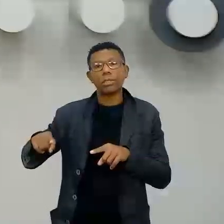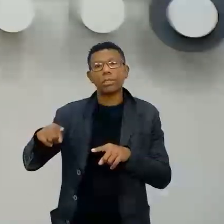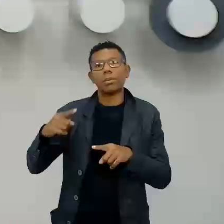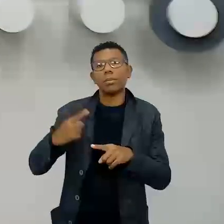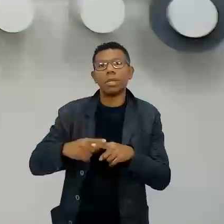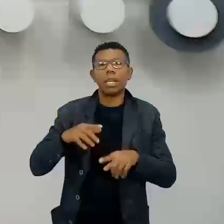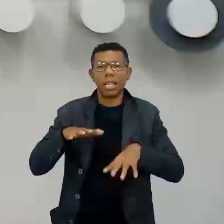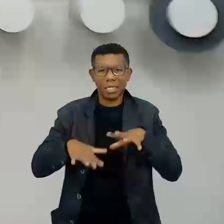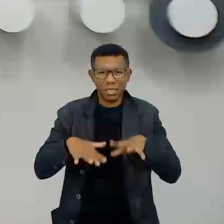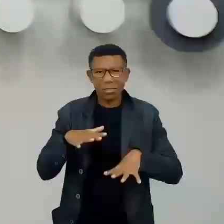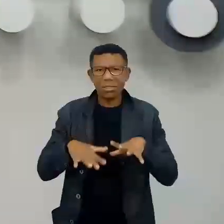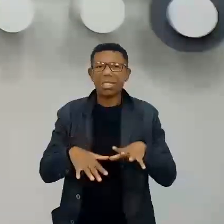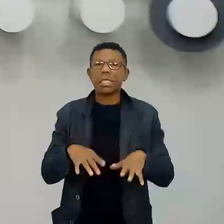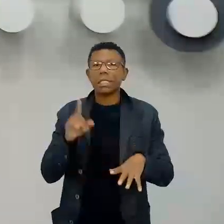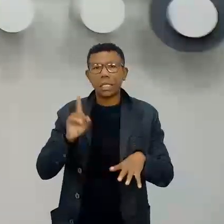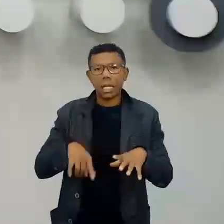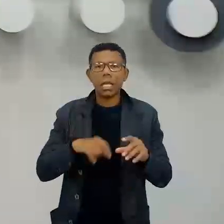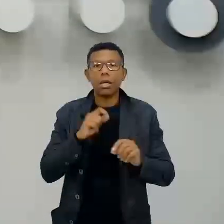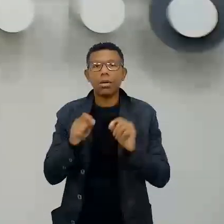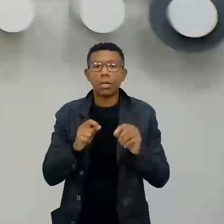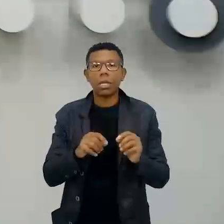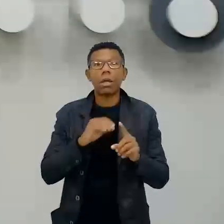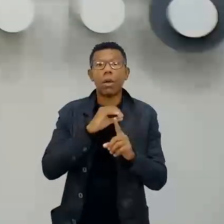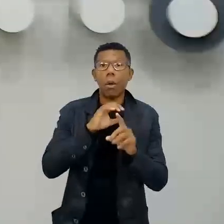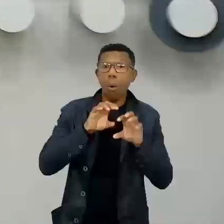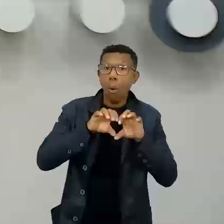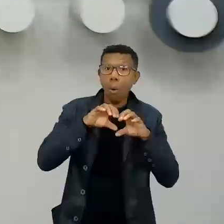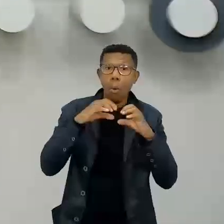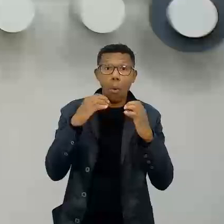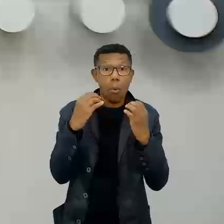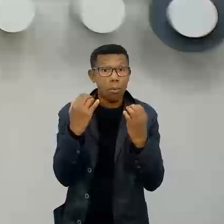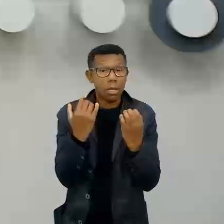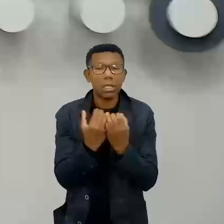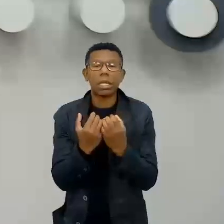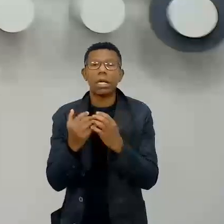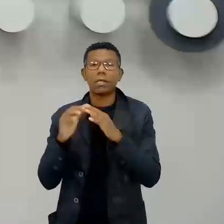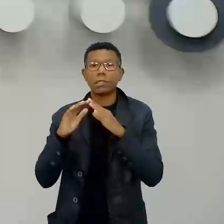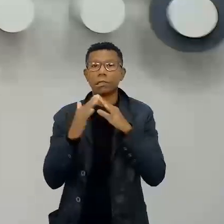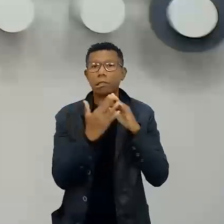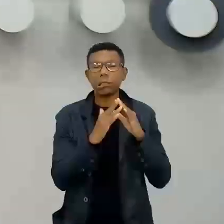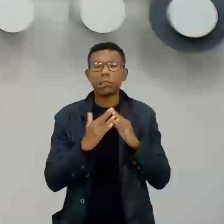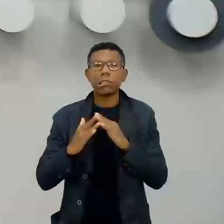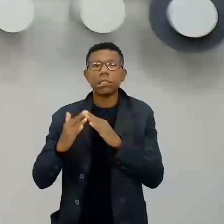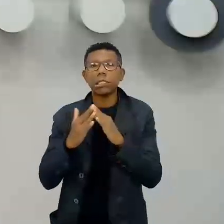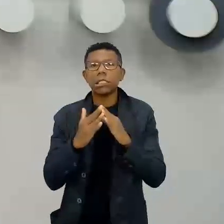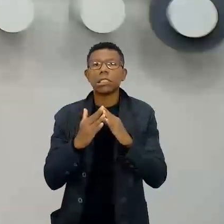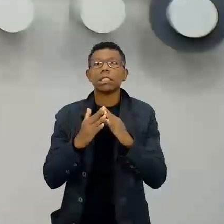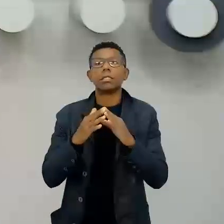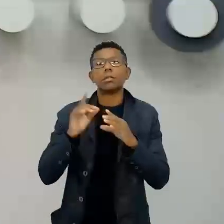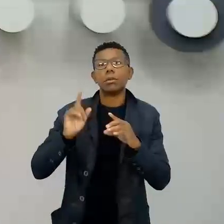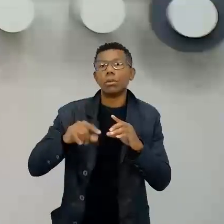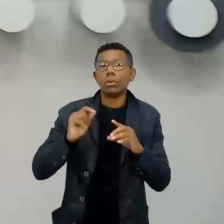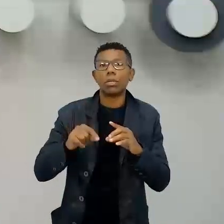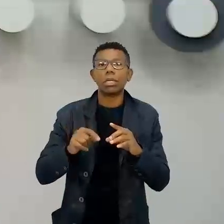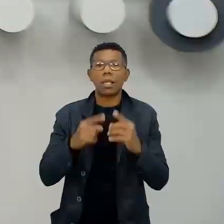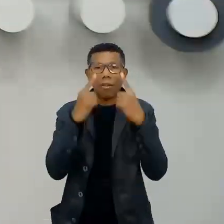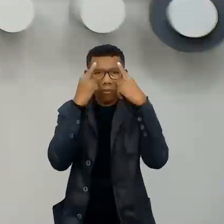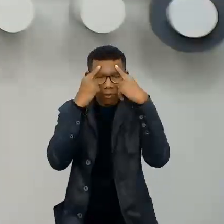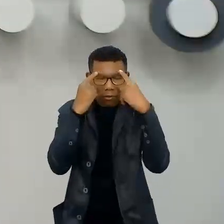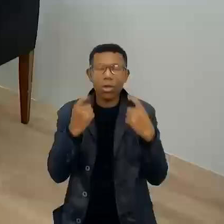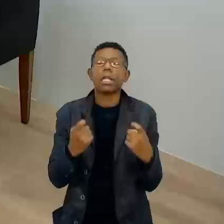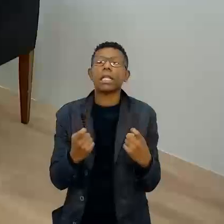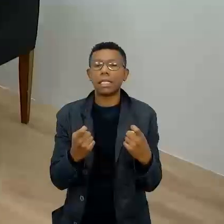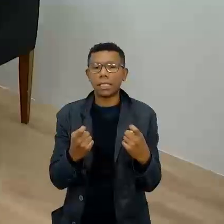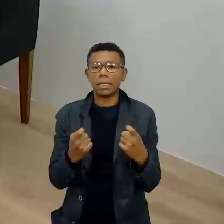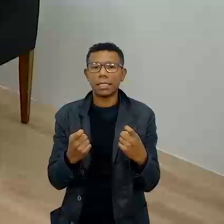certo incômodo, né? Porque tem muitas comunidades, tanto em contexto urbano quanto em contexto rural, vulneráveis a esse tipo de violência. E